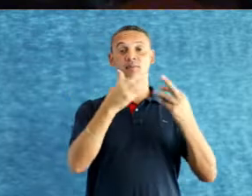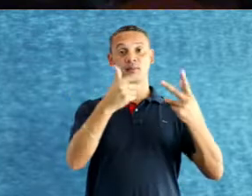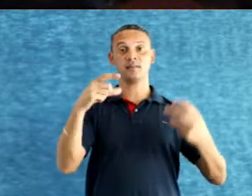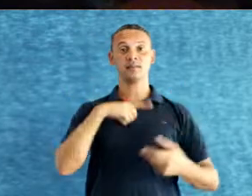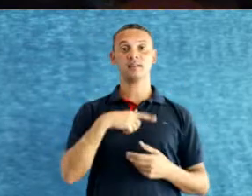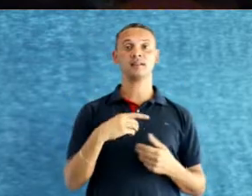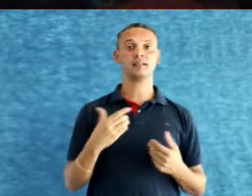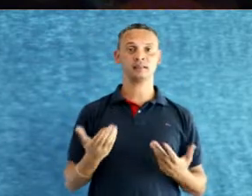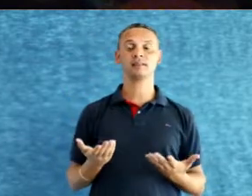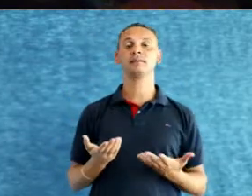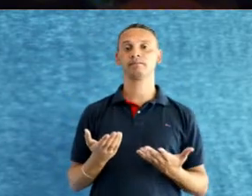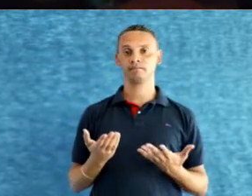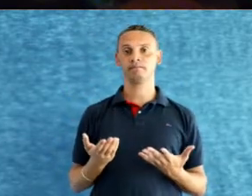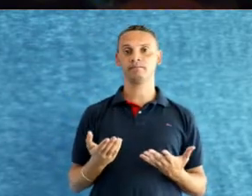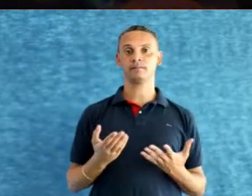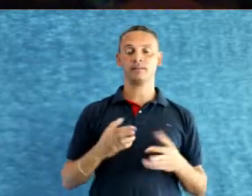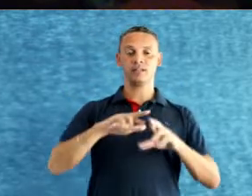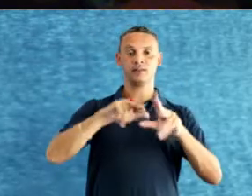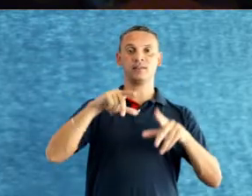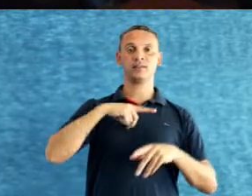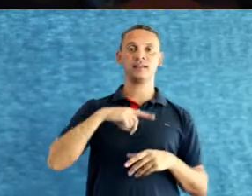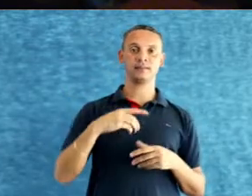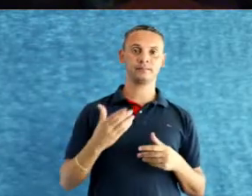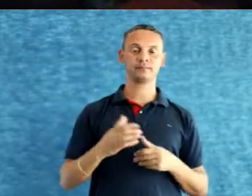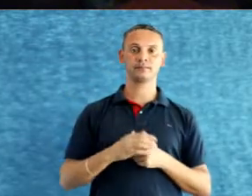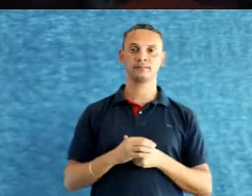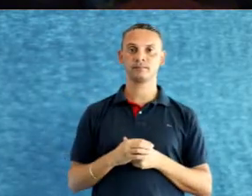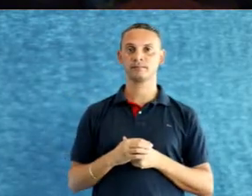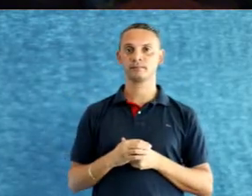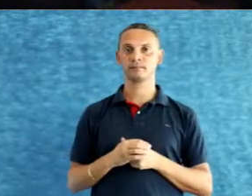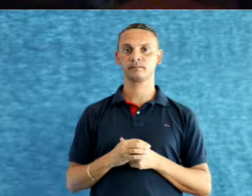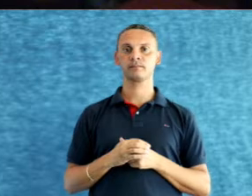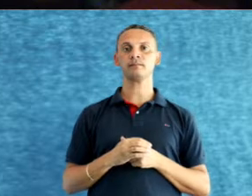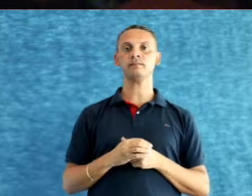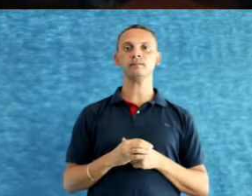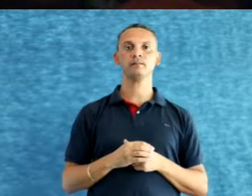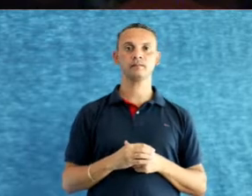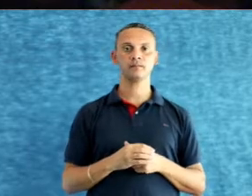Quer falar alguma coisa? Não, é uma curiosidade também. Sim.